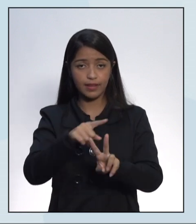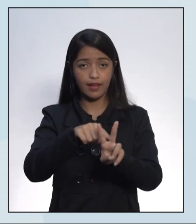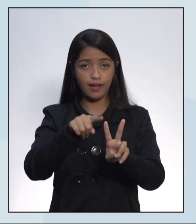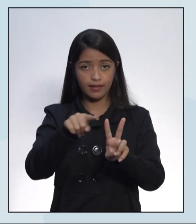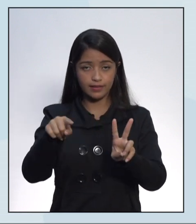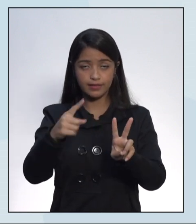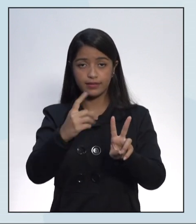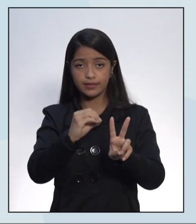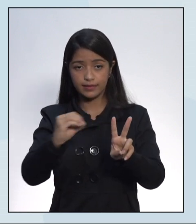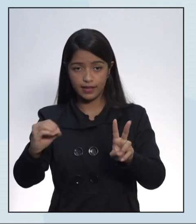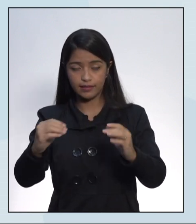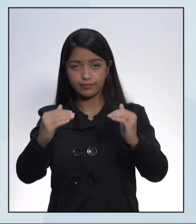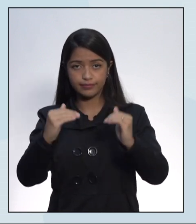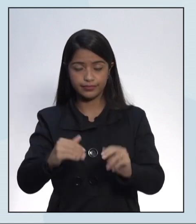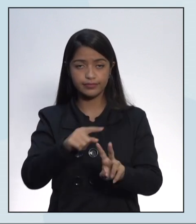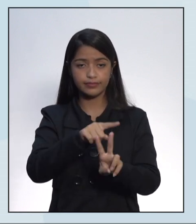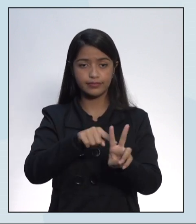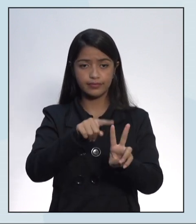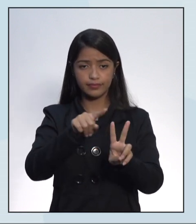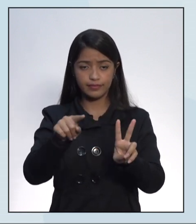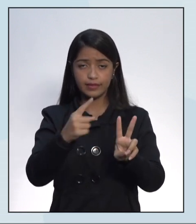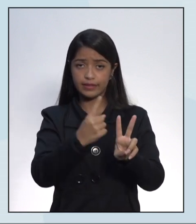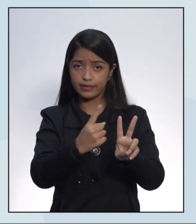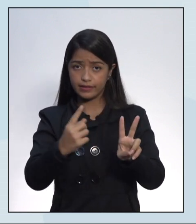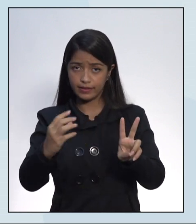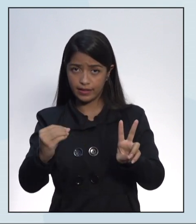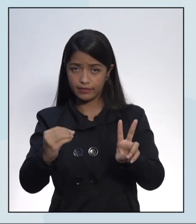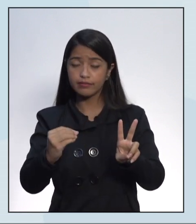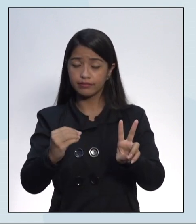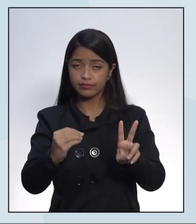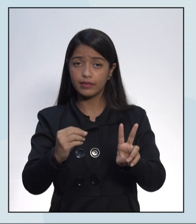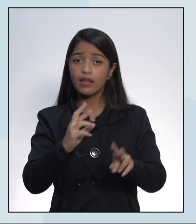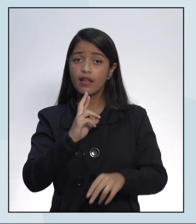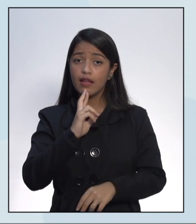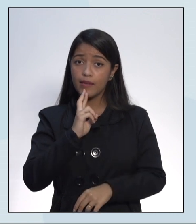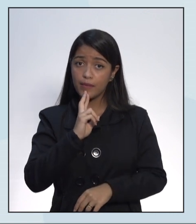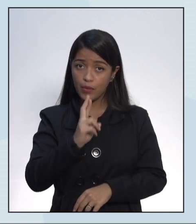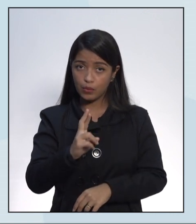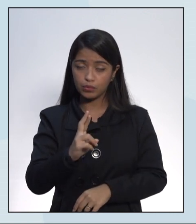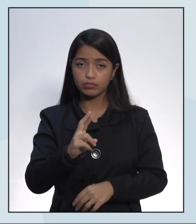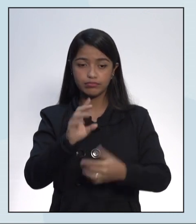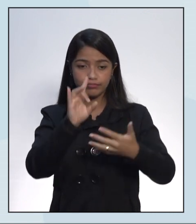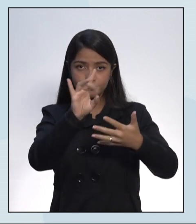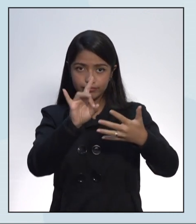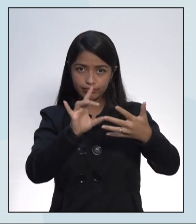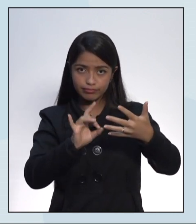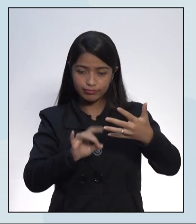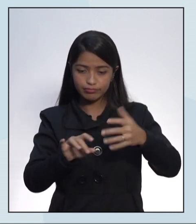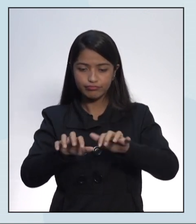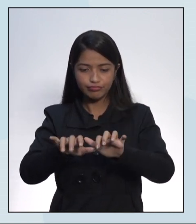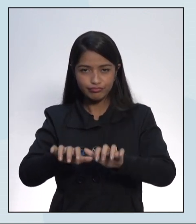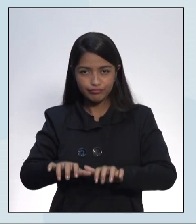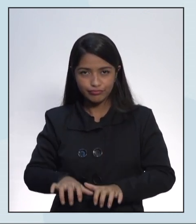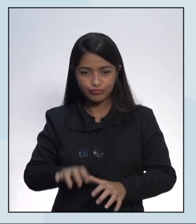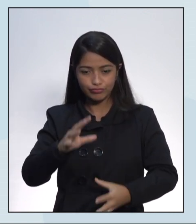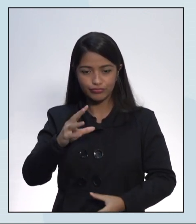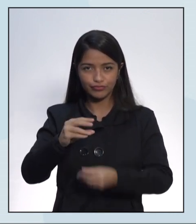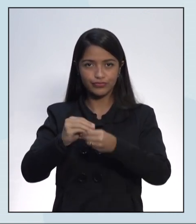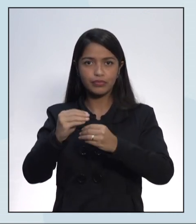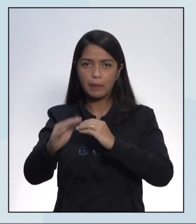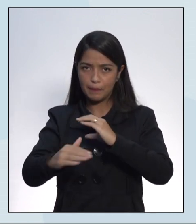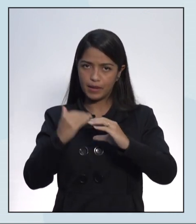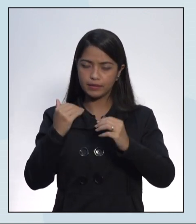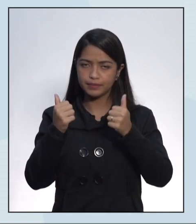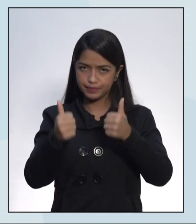110. 3 respostas, não respondem uma de cada vez. Quando você responder as 3, coloca as 3 no mesmo texto, porque a gente sabe qual que é a primeira, qual que é a segunda e qual